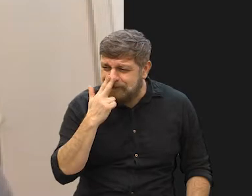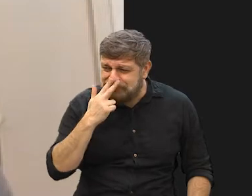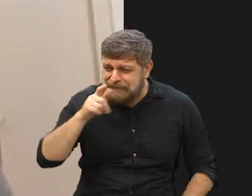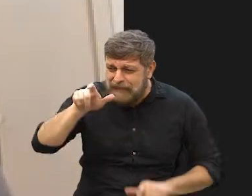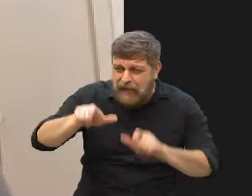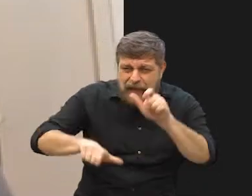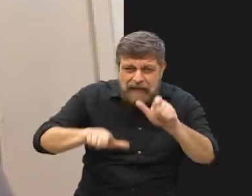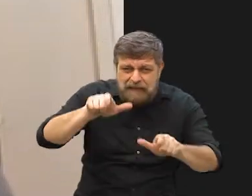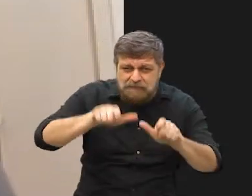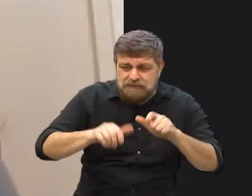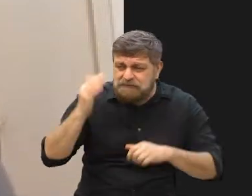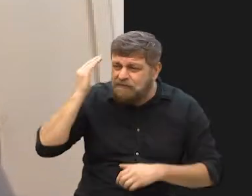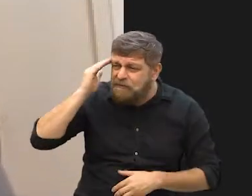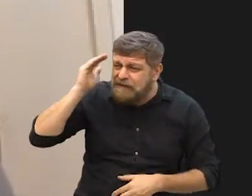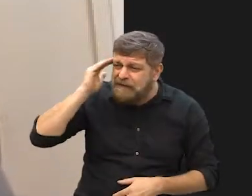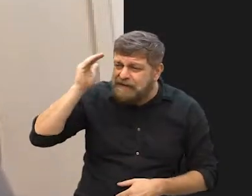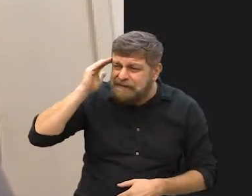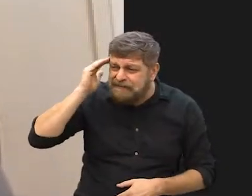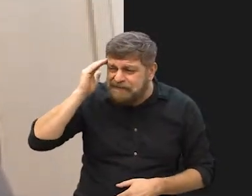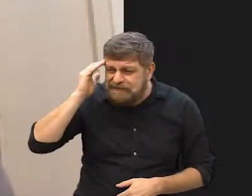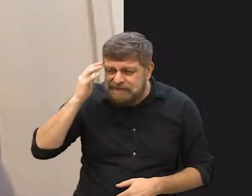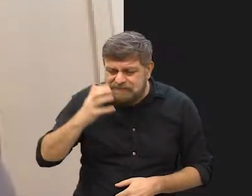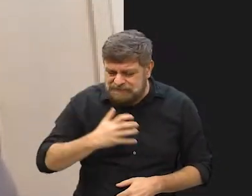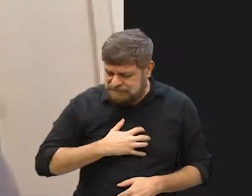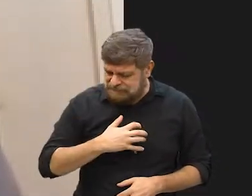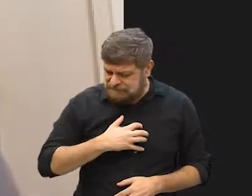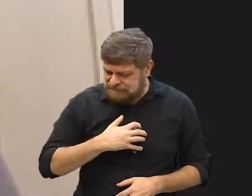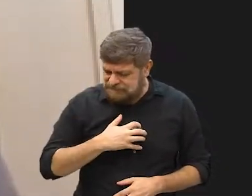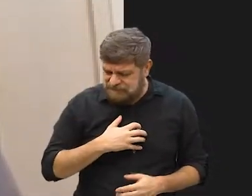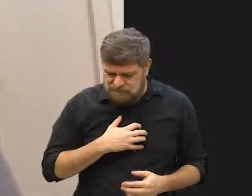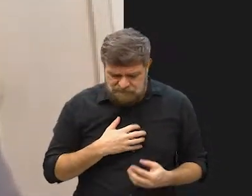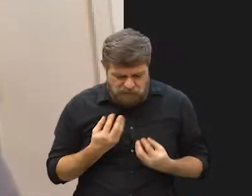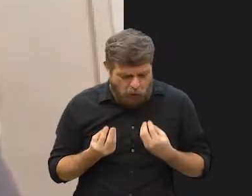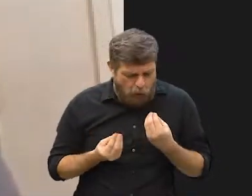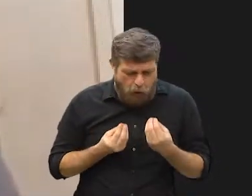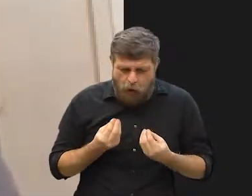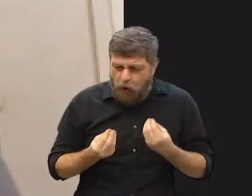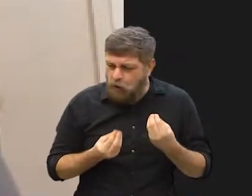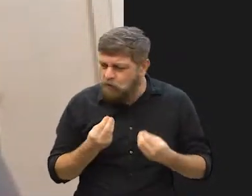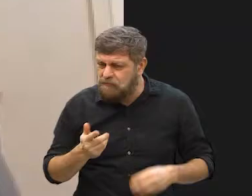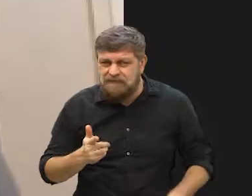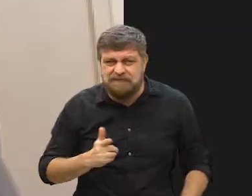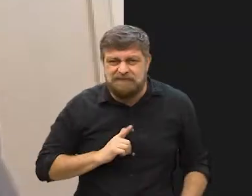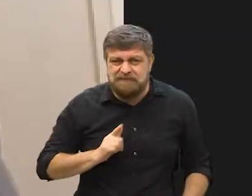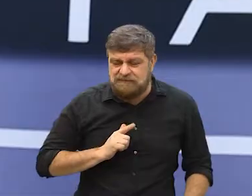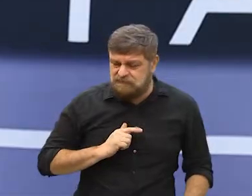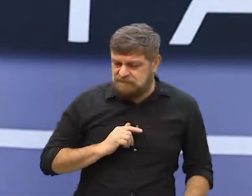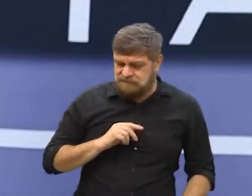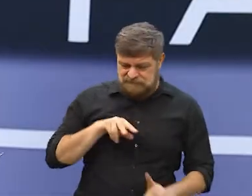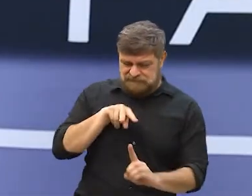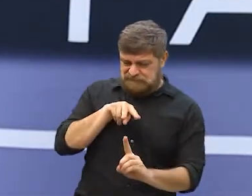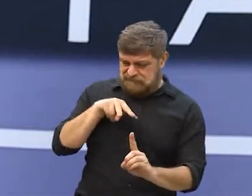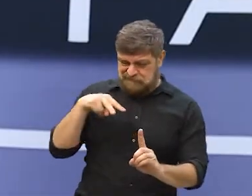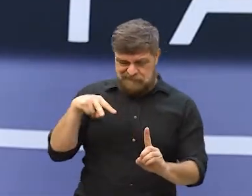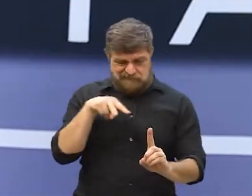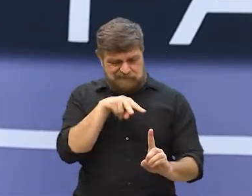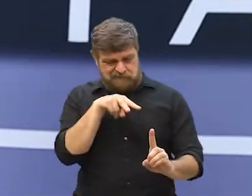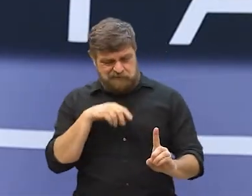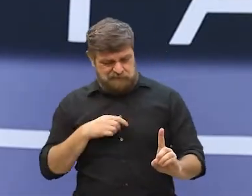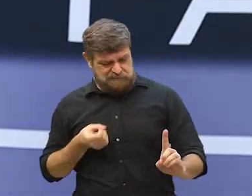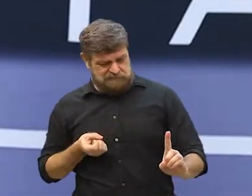eu acho que elas entendem de maneira até, eu não sei se é tentar proteger, mas aí elas veem a gente tão